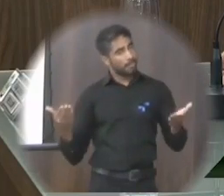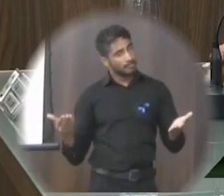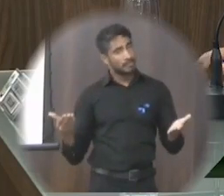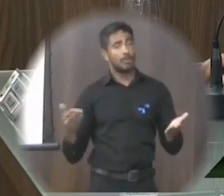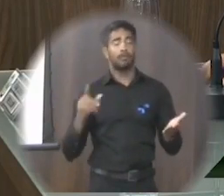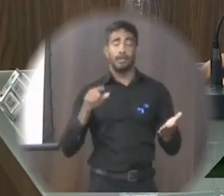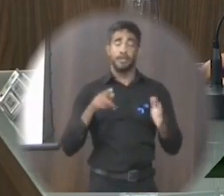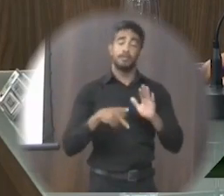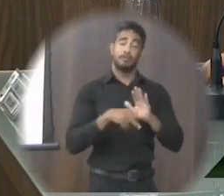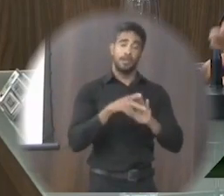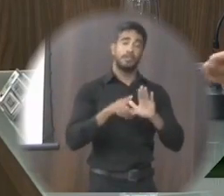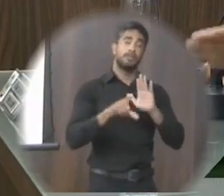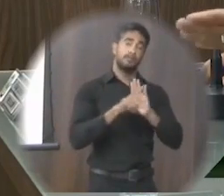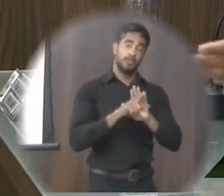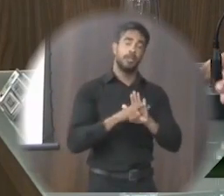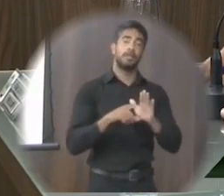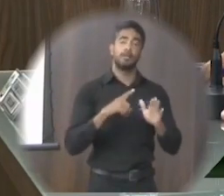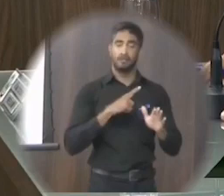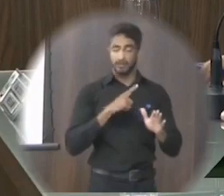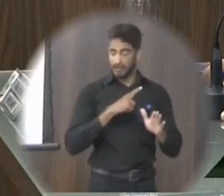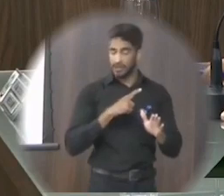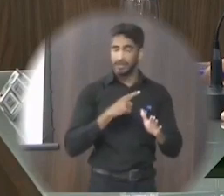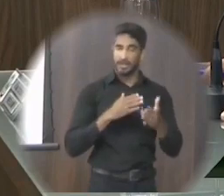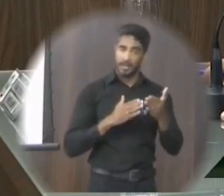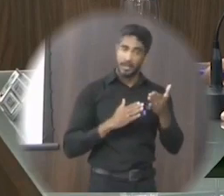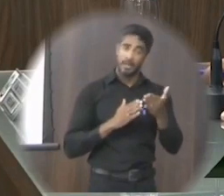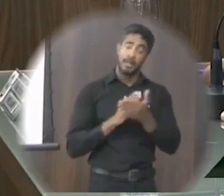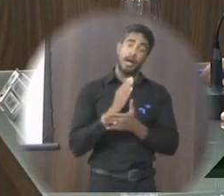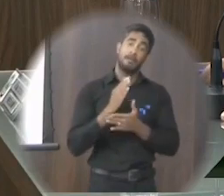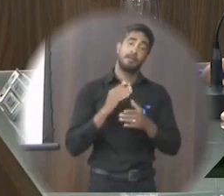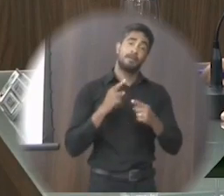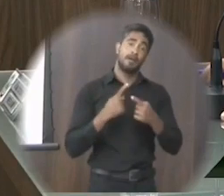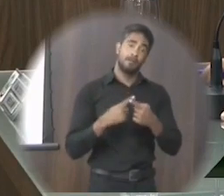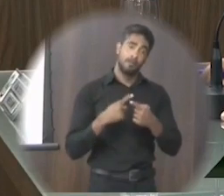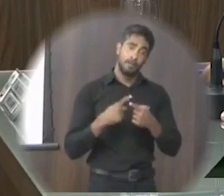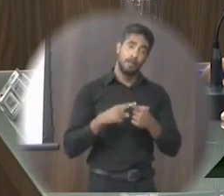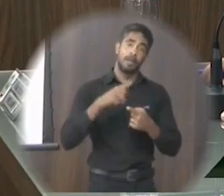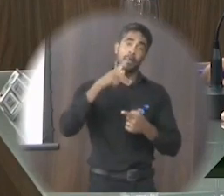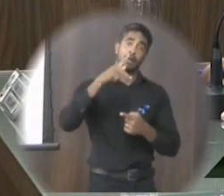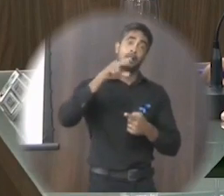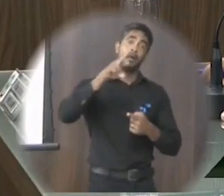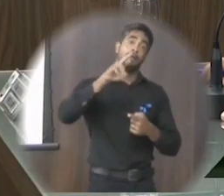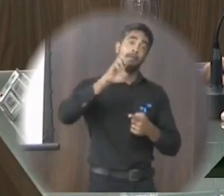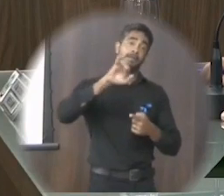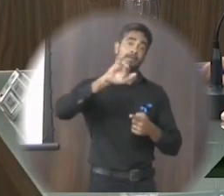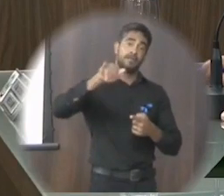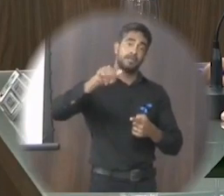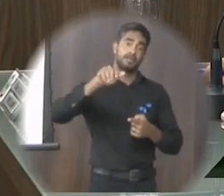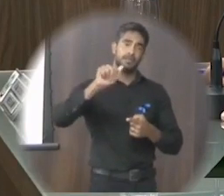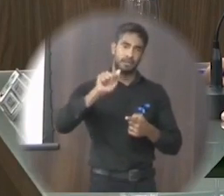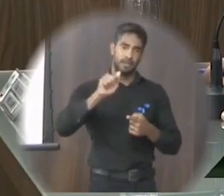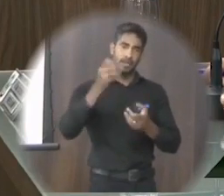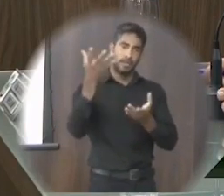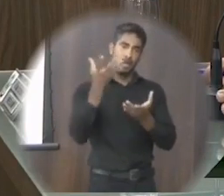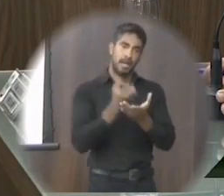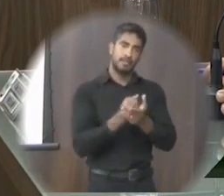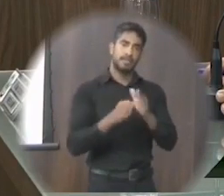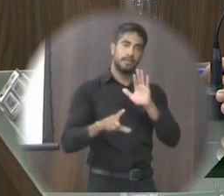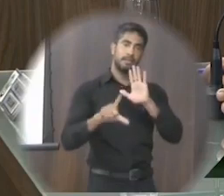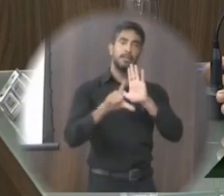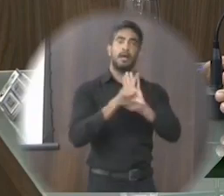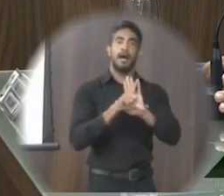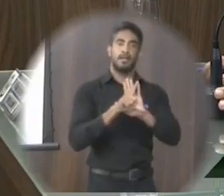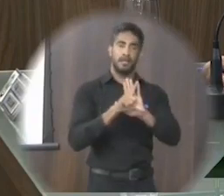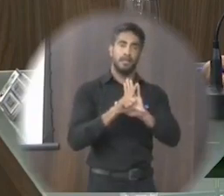esse projeto de lei veio aqui, com certeza será aprovado, para que a Previjan adeque também às leis